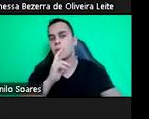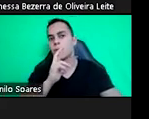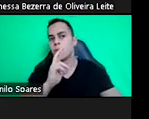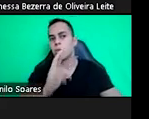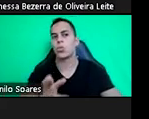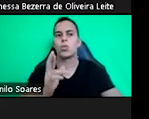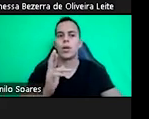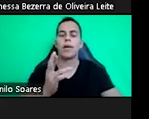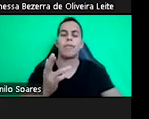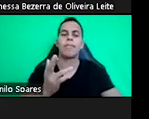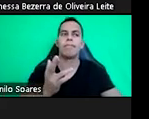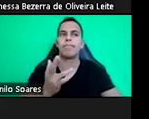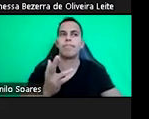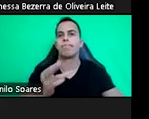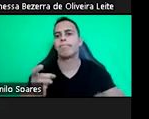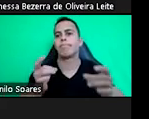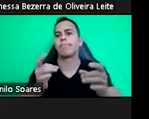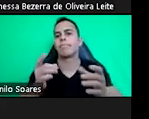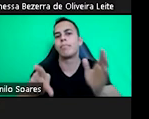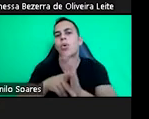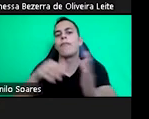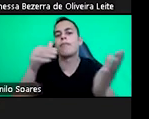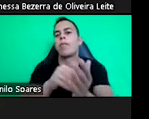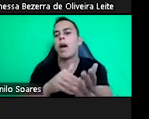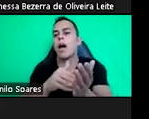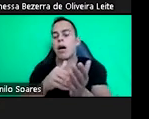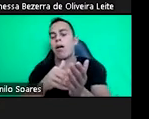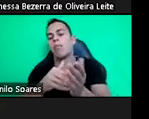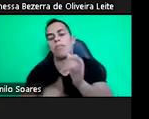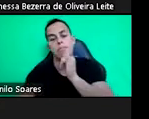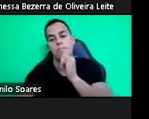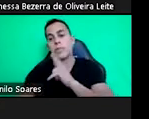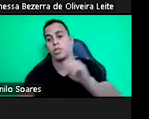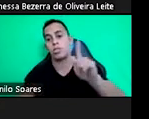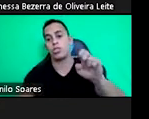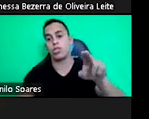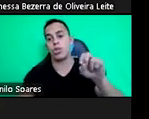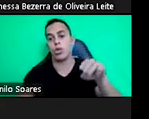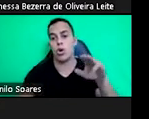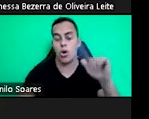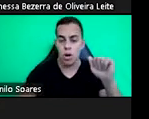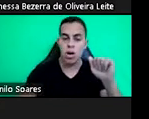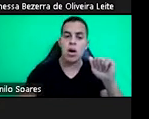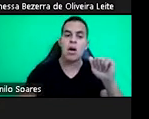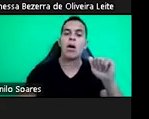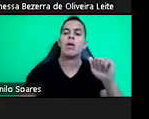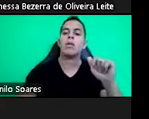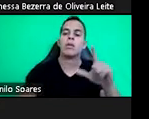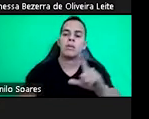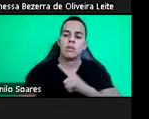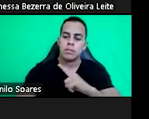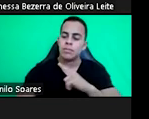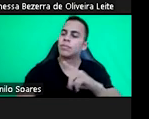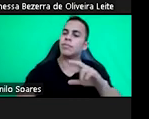não nesse produto final. Então a gente tem lá o genoma, que tem uma variabilidade bastante